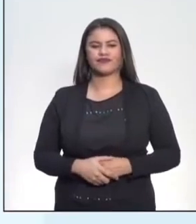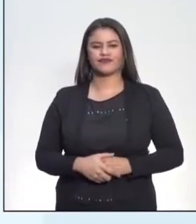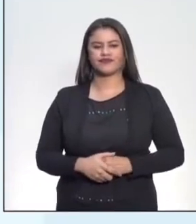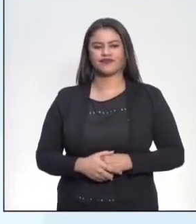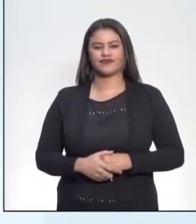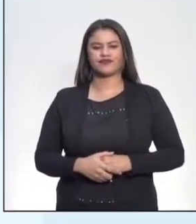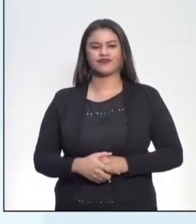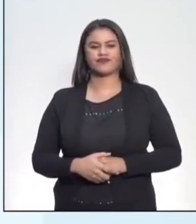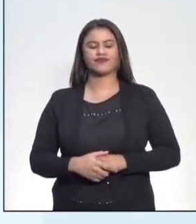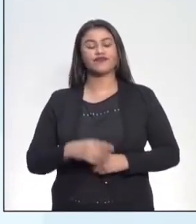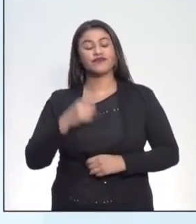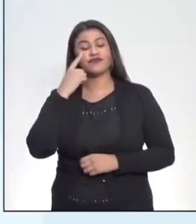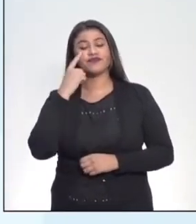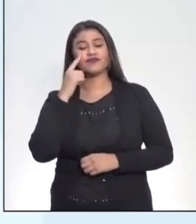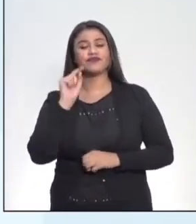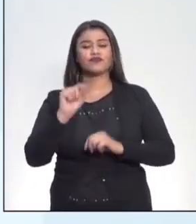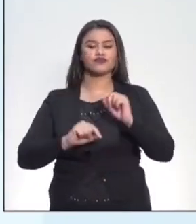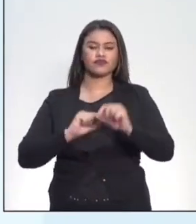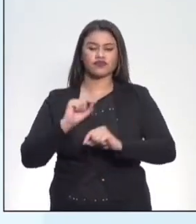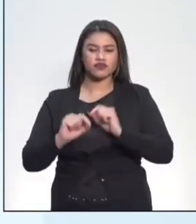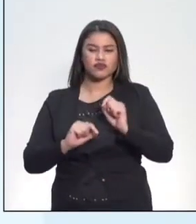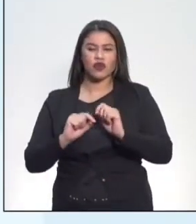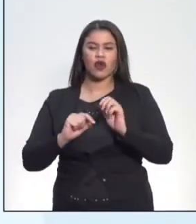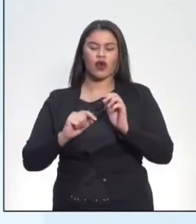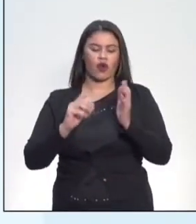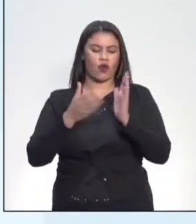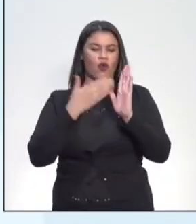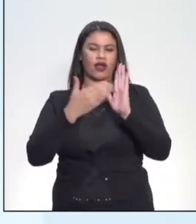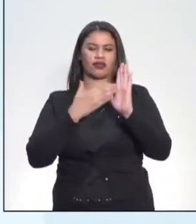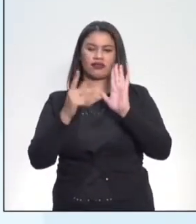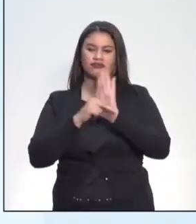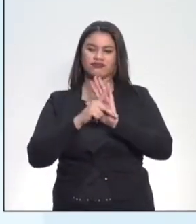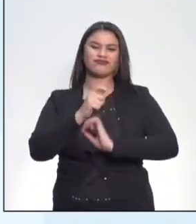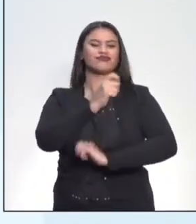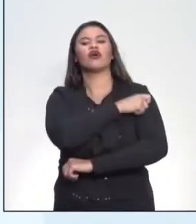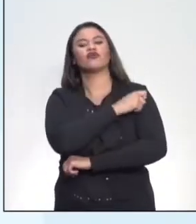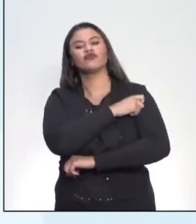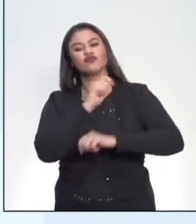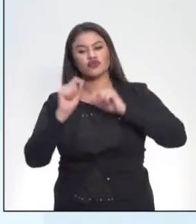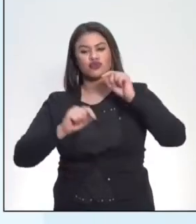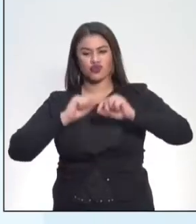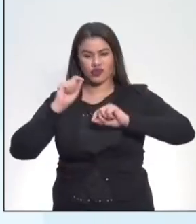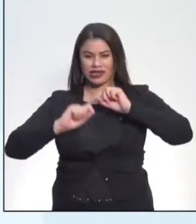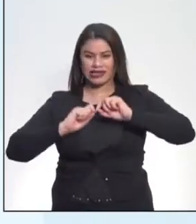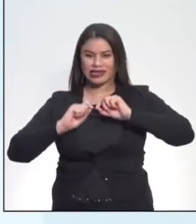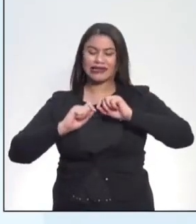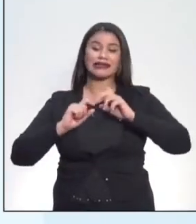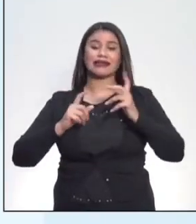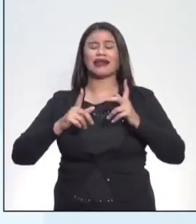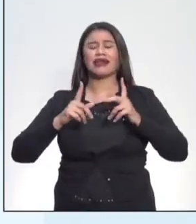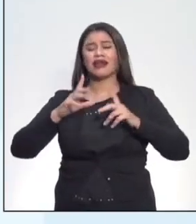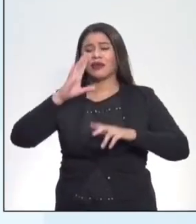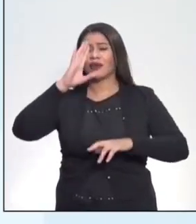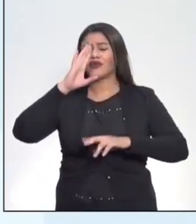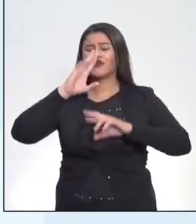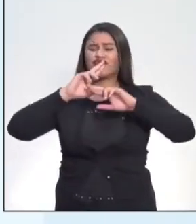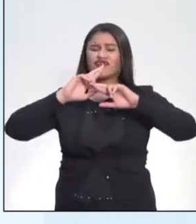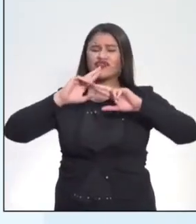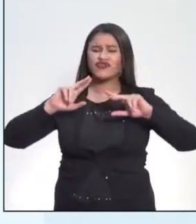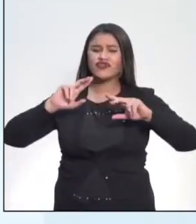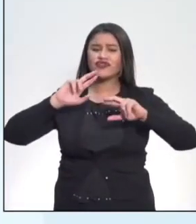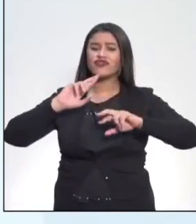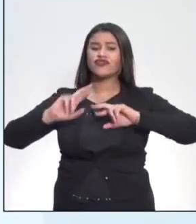Naquilo que a gente viu, no que está no caderno do aluno, naquilo que foi explicado para vocês. Quais são as principais diferenças que vocês observaram